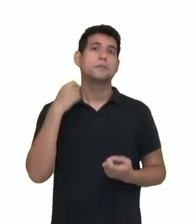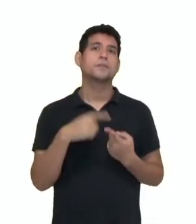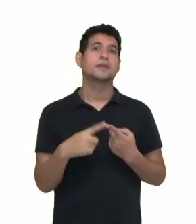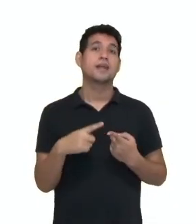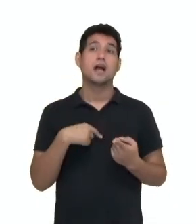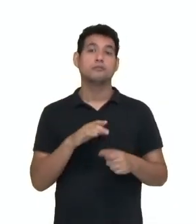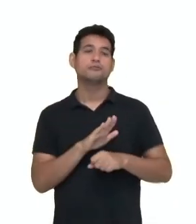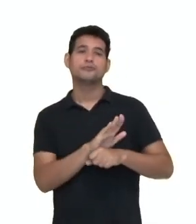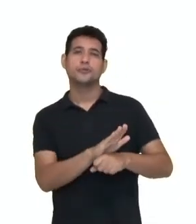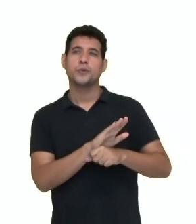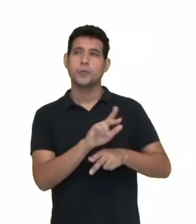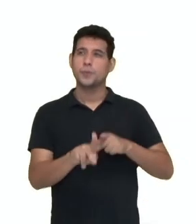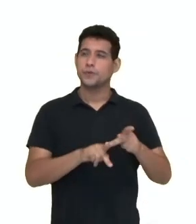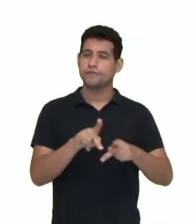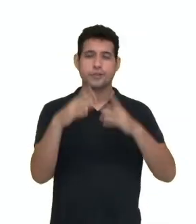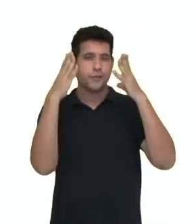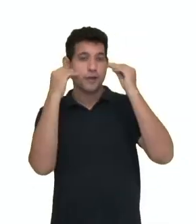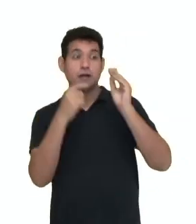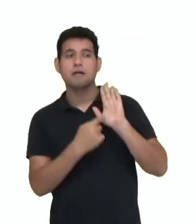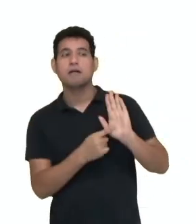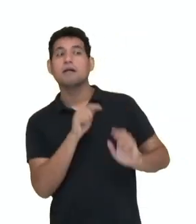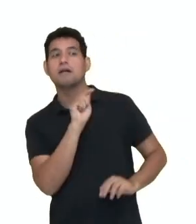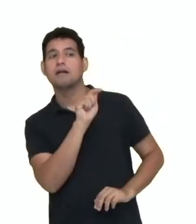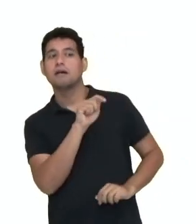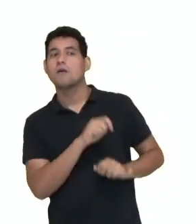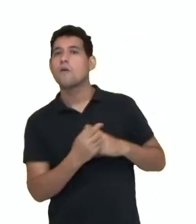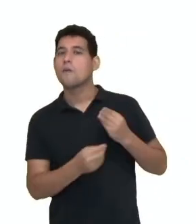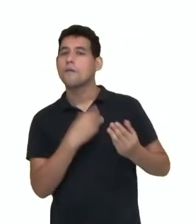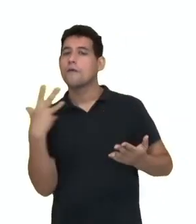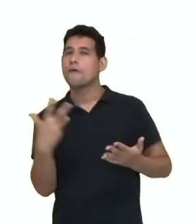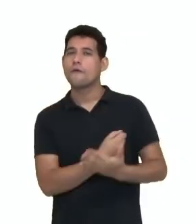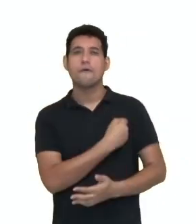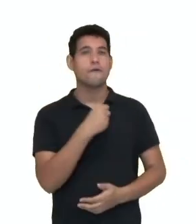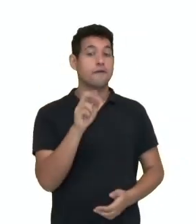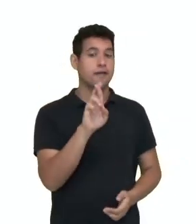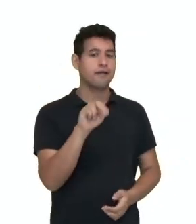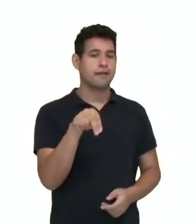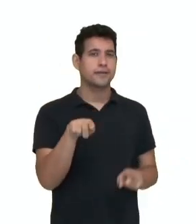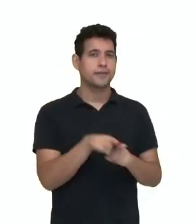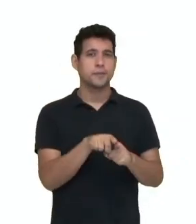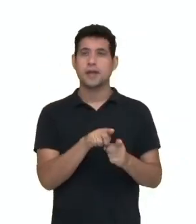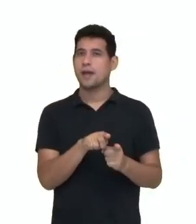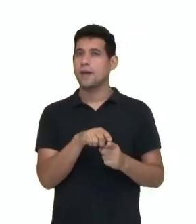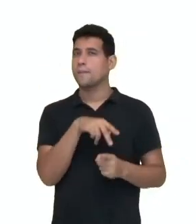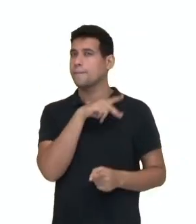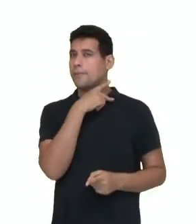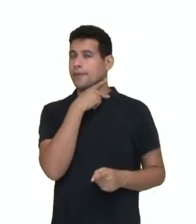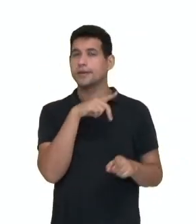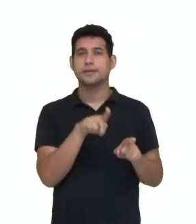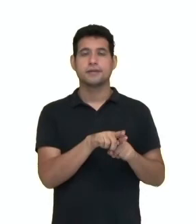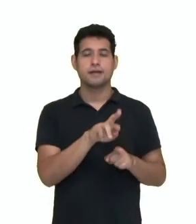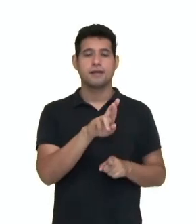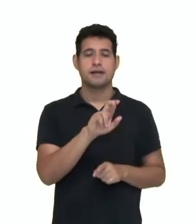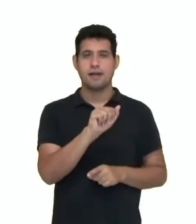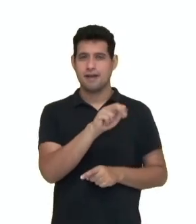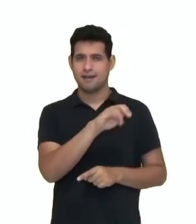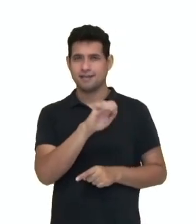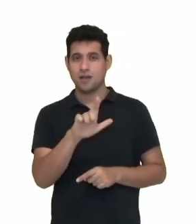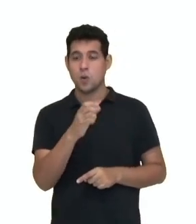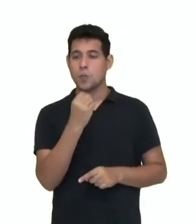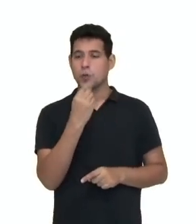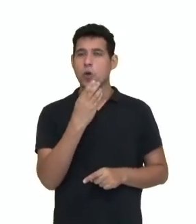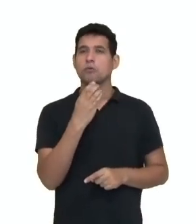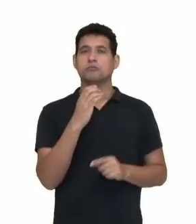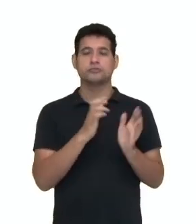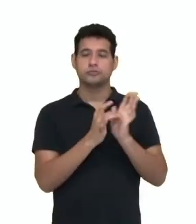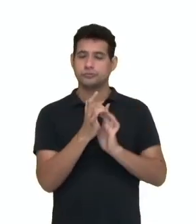os holandeses, mostrando o caminho para conquistarem o Rio Grande do Norte, a Paraíba e o Arraial de Bom Jesus, no